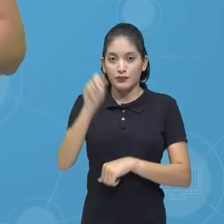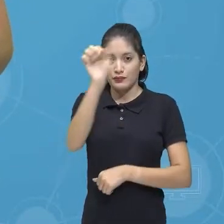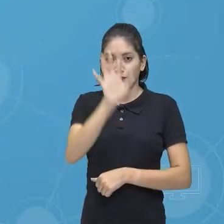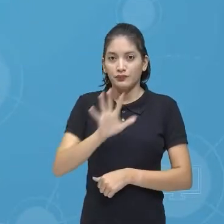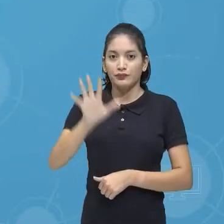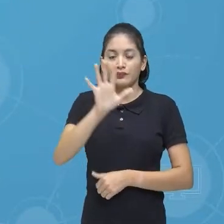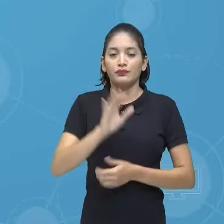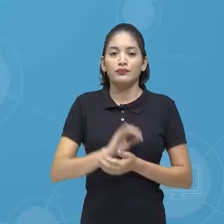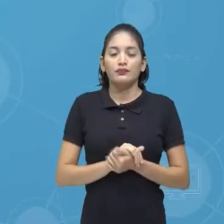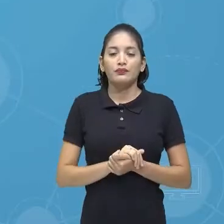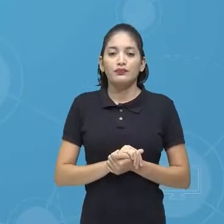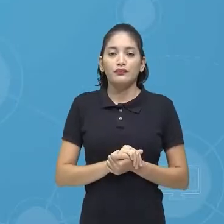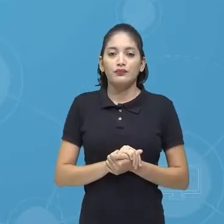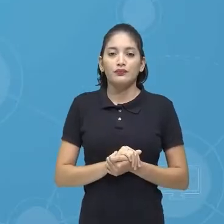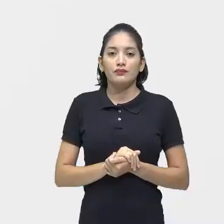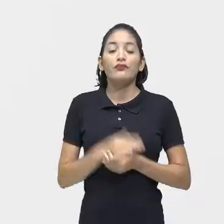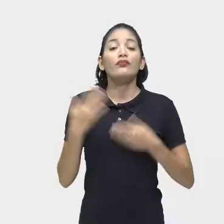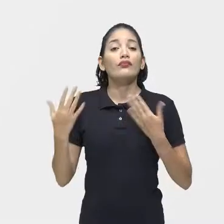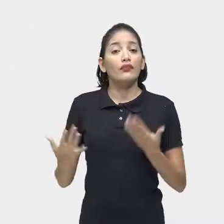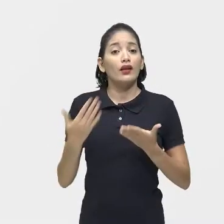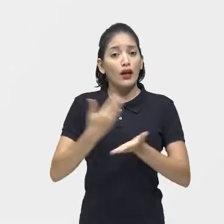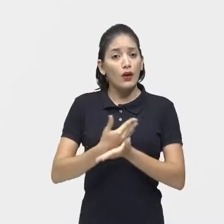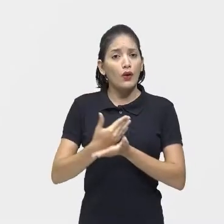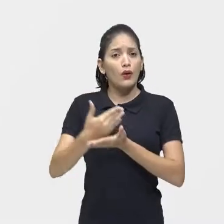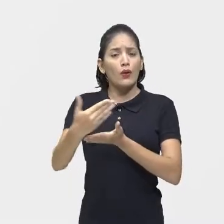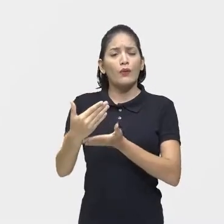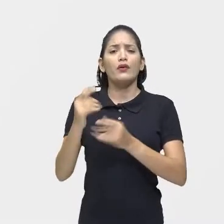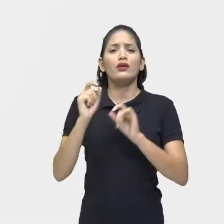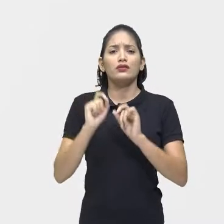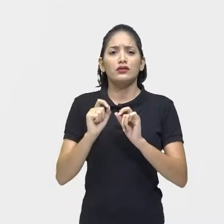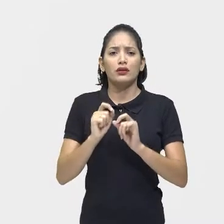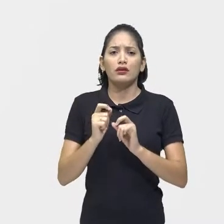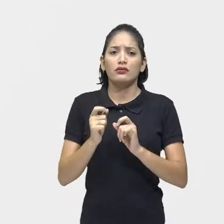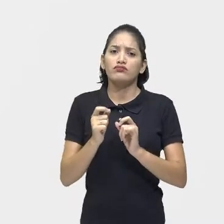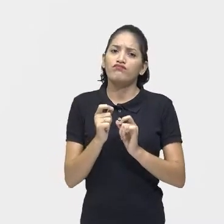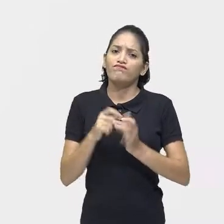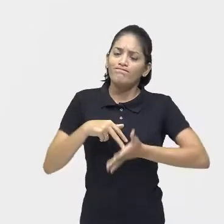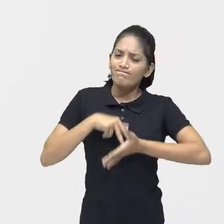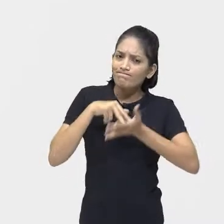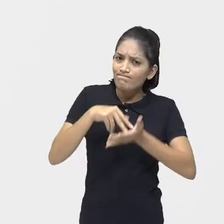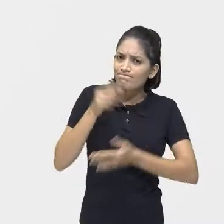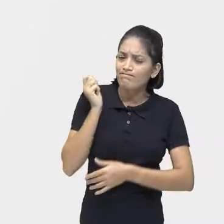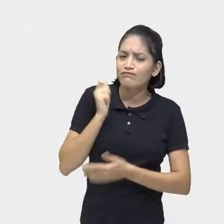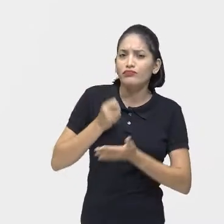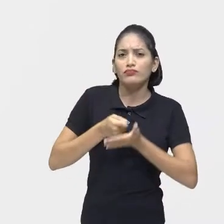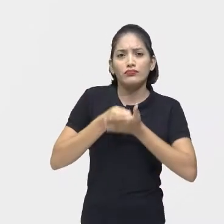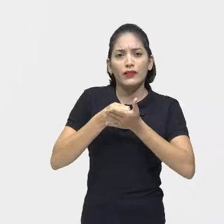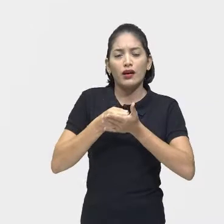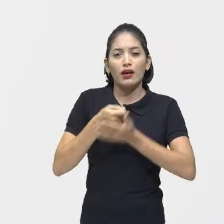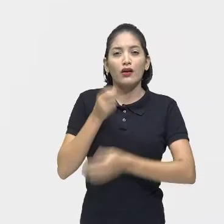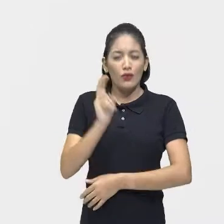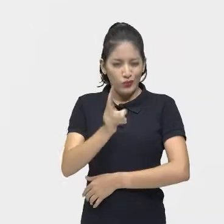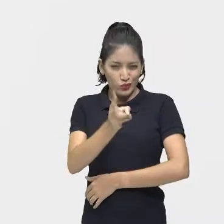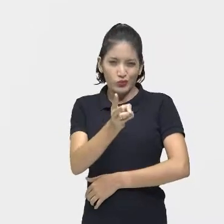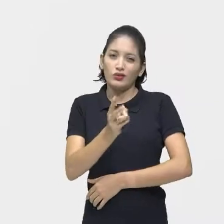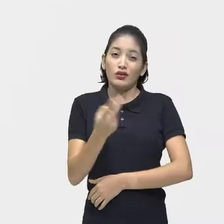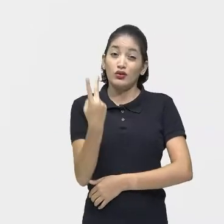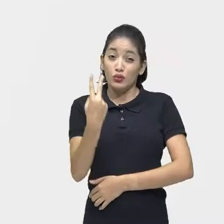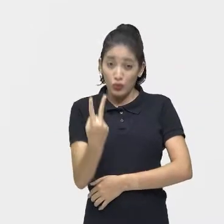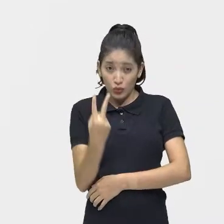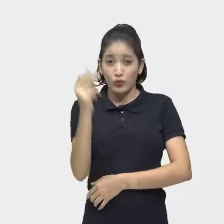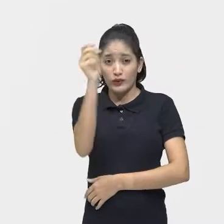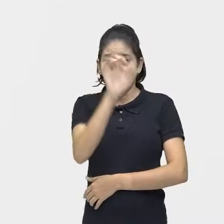Europa. Aí a gente vai iniciar falando sobre a persistência, né, de duas Europas. Aí a gente tem